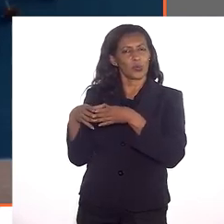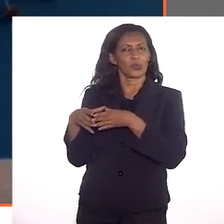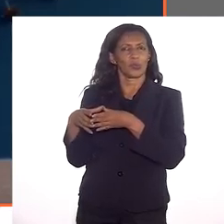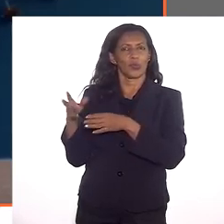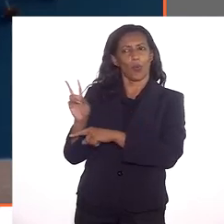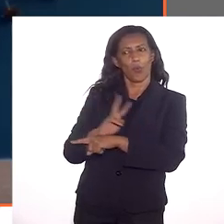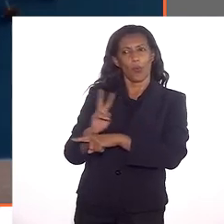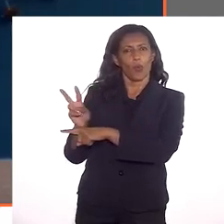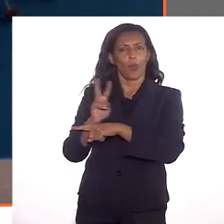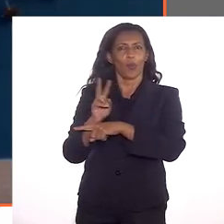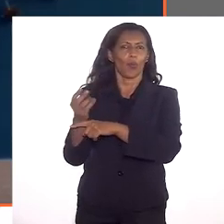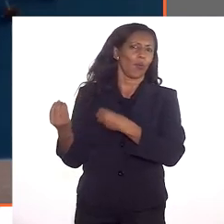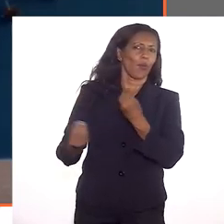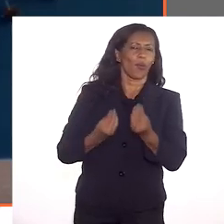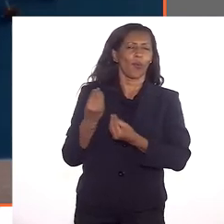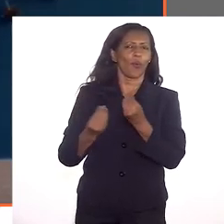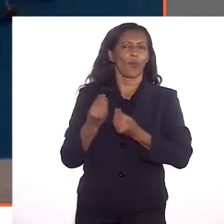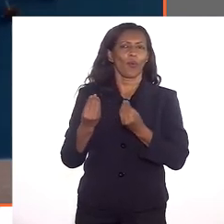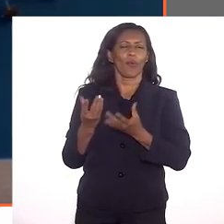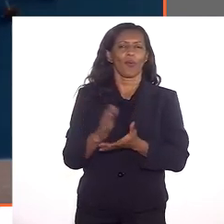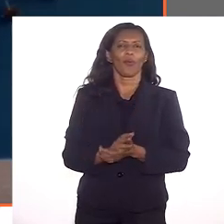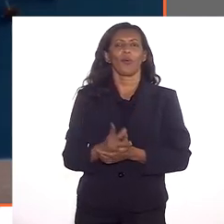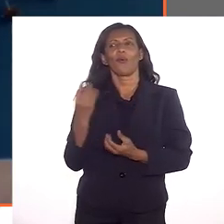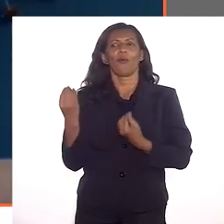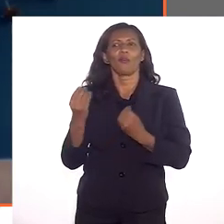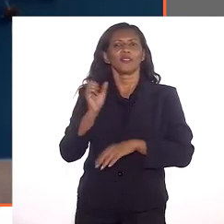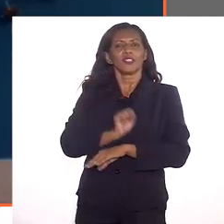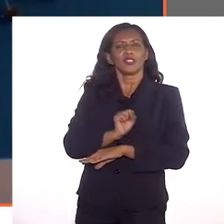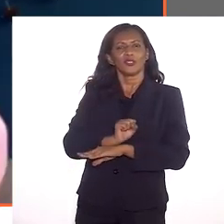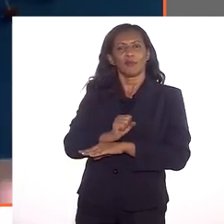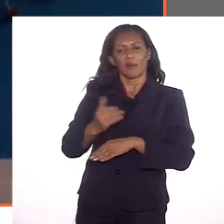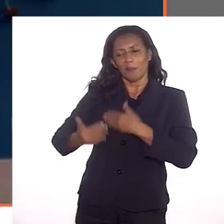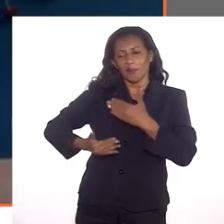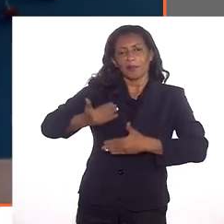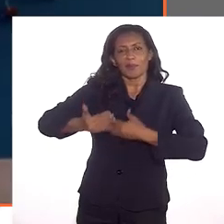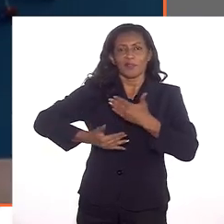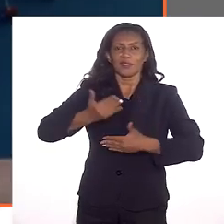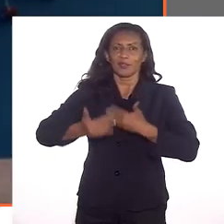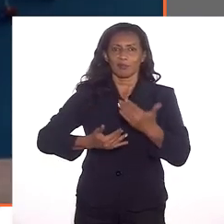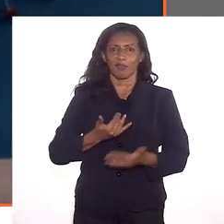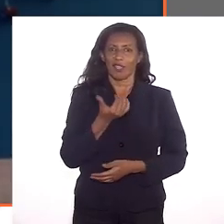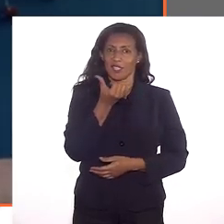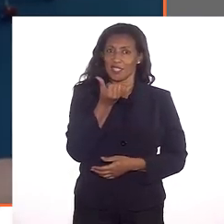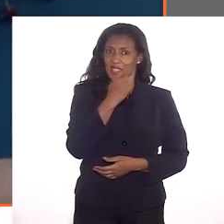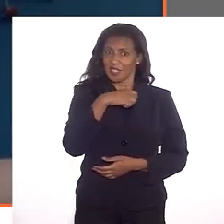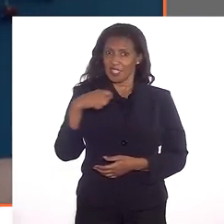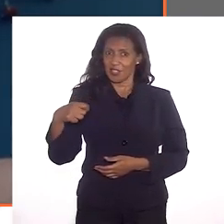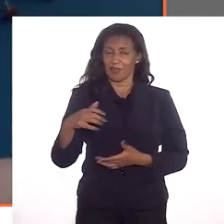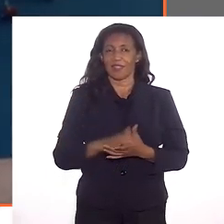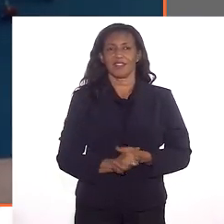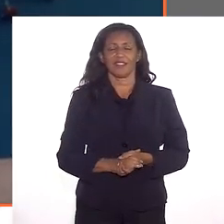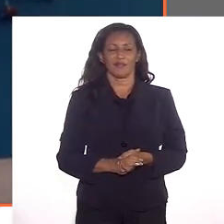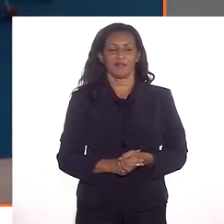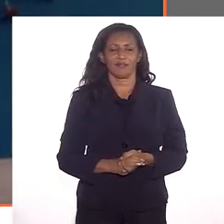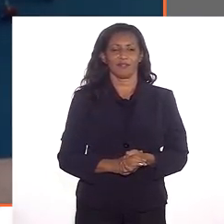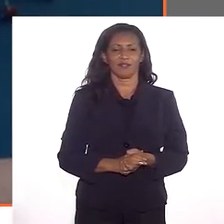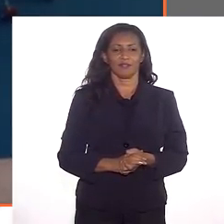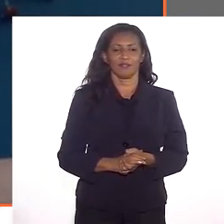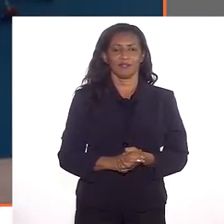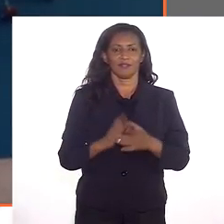de monitoramento. Fala um pouquinho para a gente como é que a expectativa para os próximos passos aí, já que essa lei vai fazer há 6 meses, no mês que